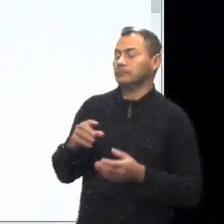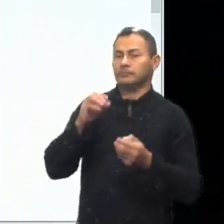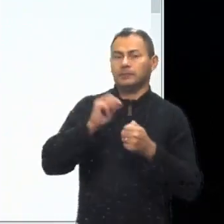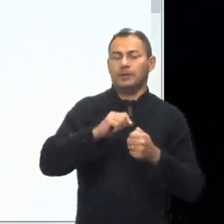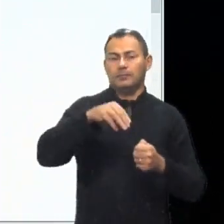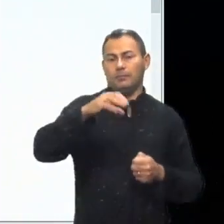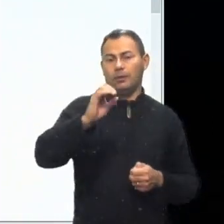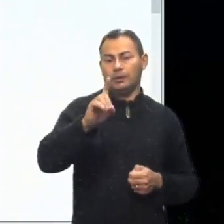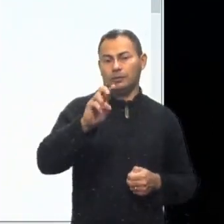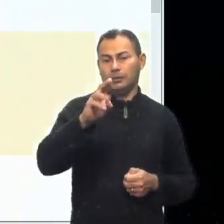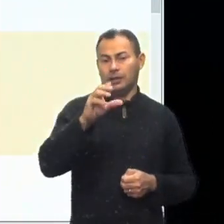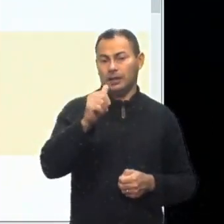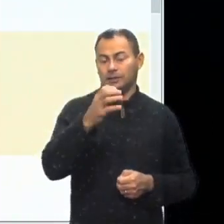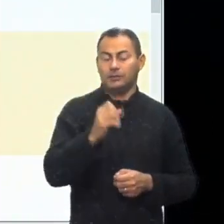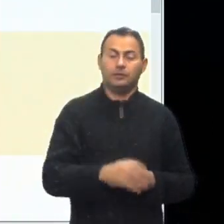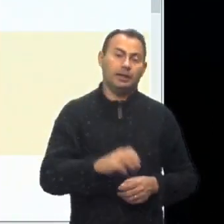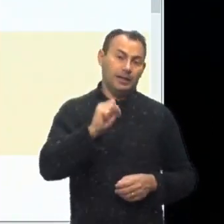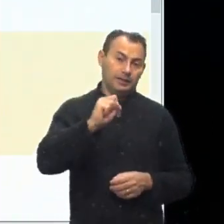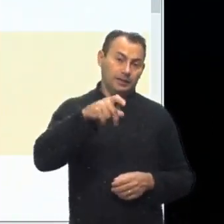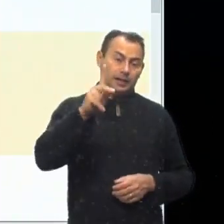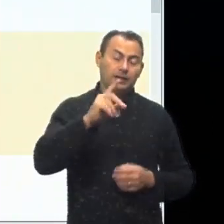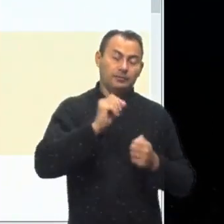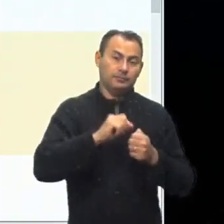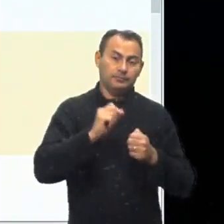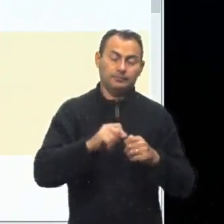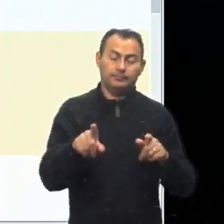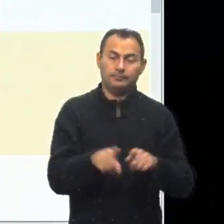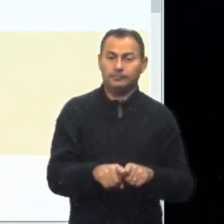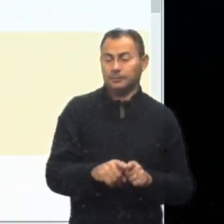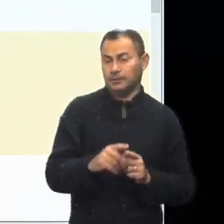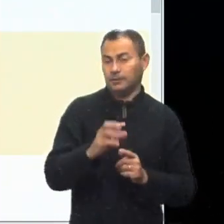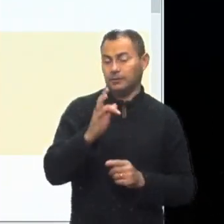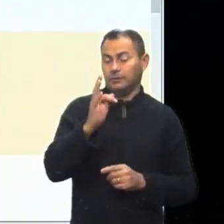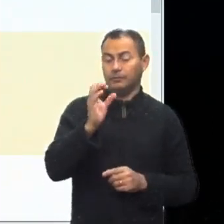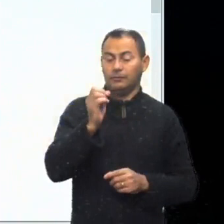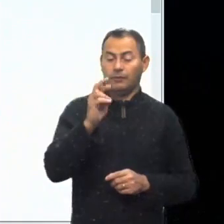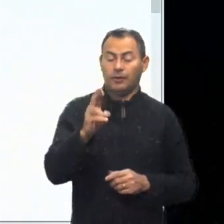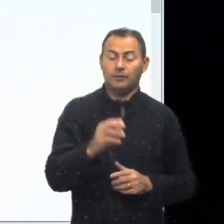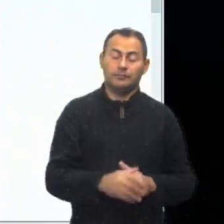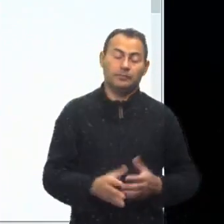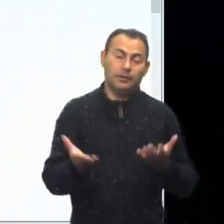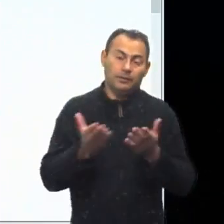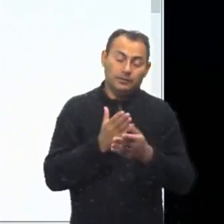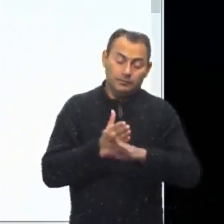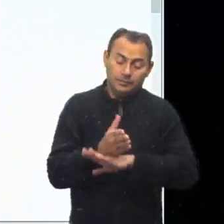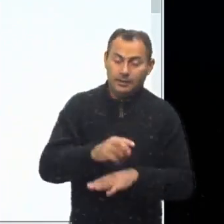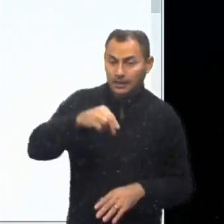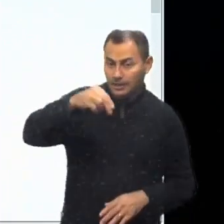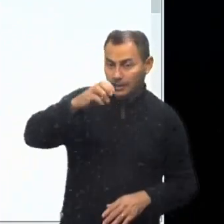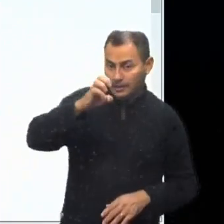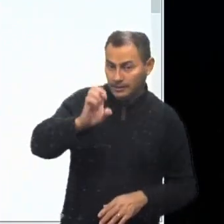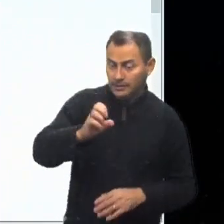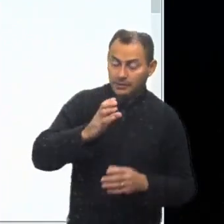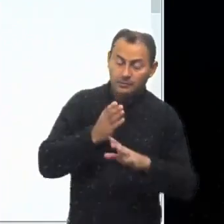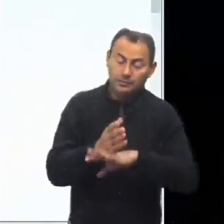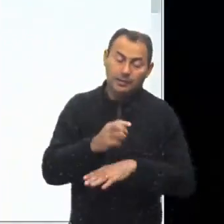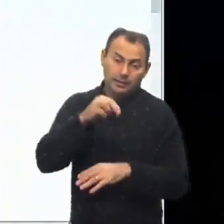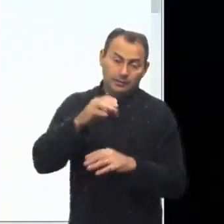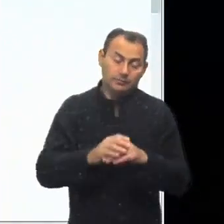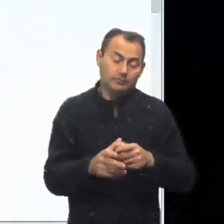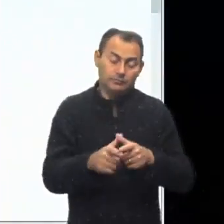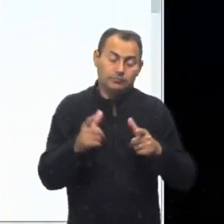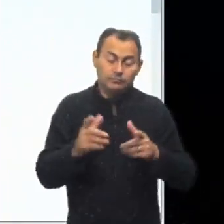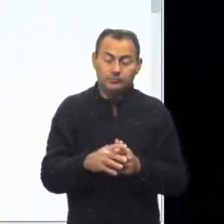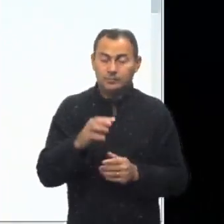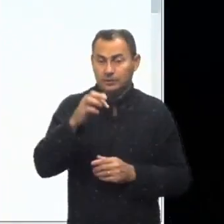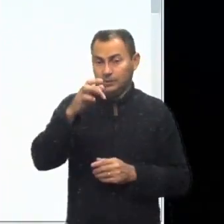modulação ASK, você vai fazer um for, onde n vai variar de 1 até o tamanho